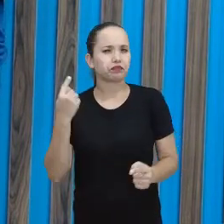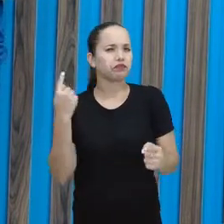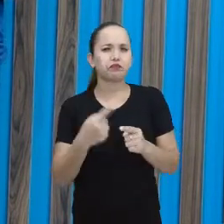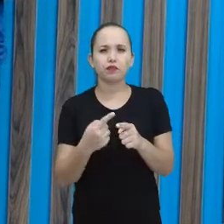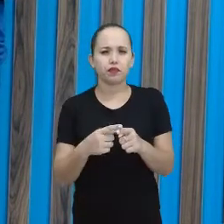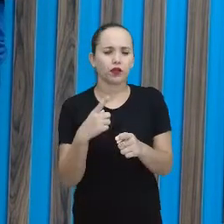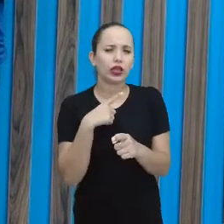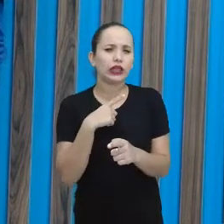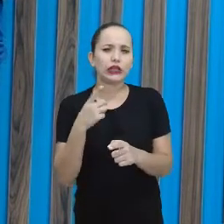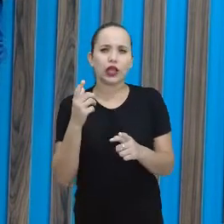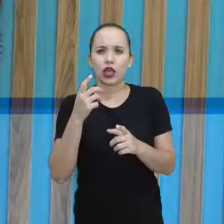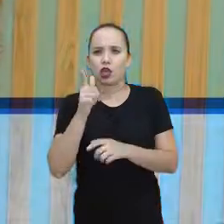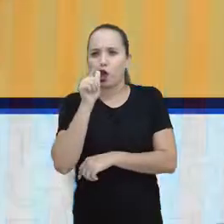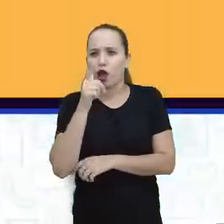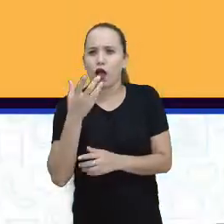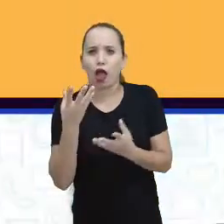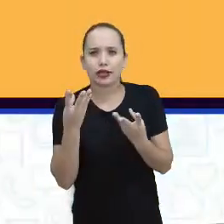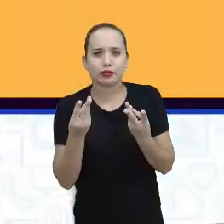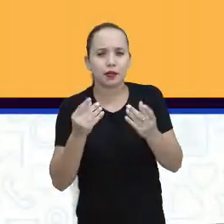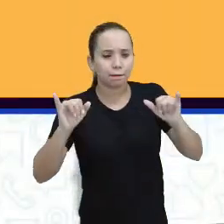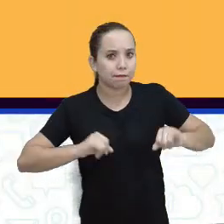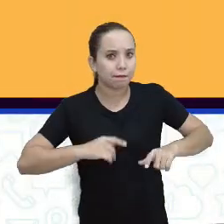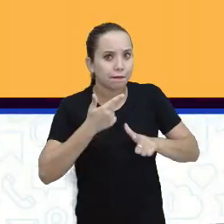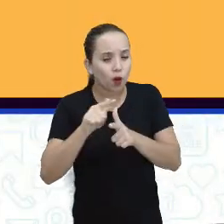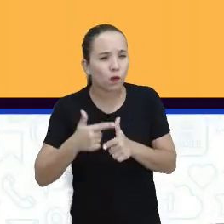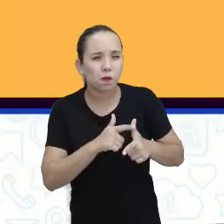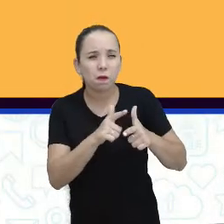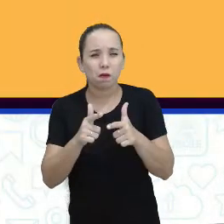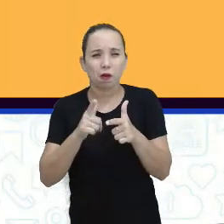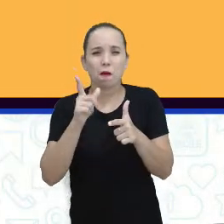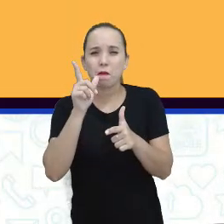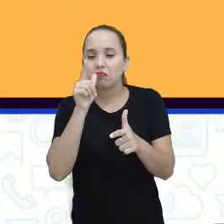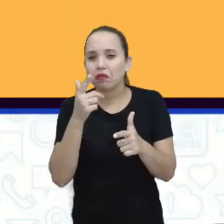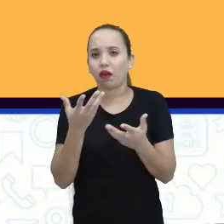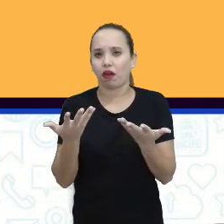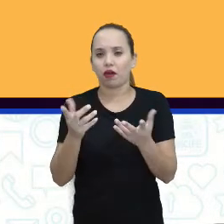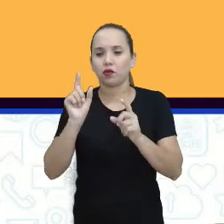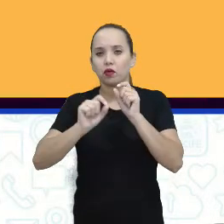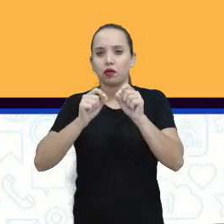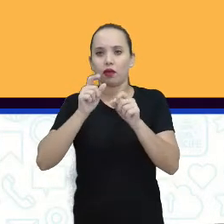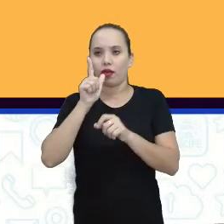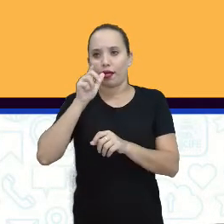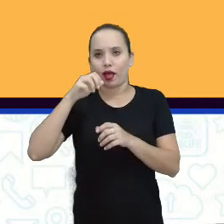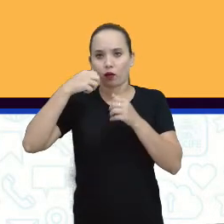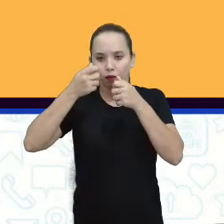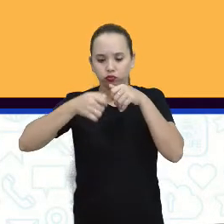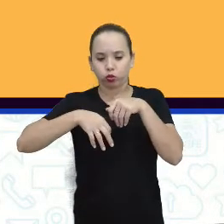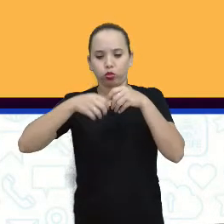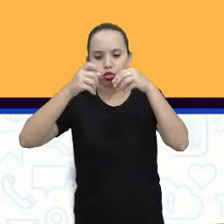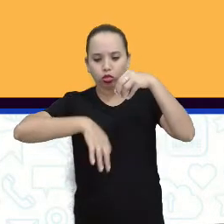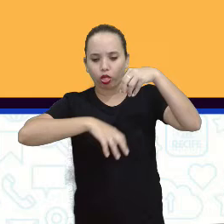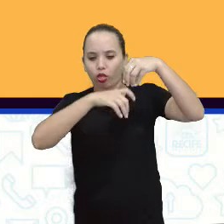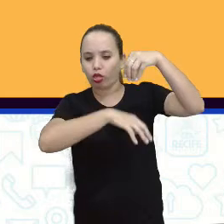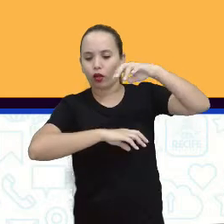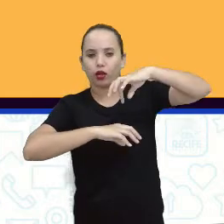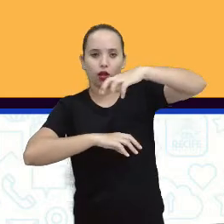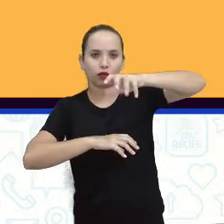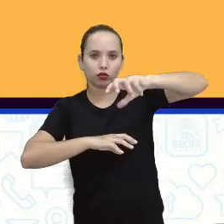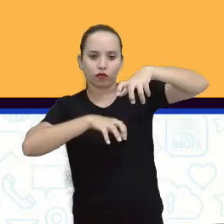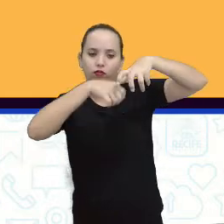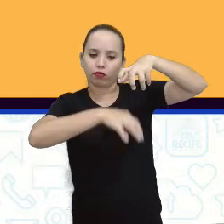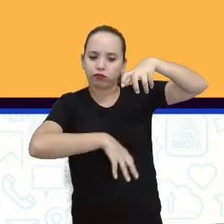e também aqui no Brasil, né? Olha só, desperdício de água. Gente, cerca